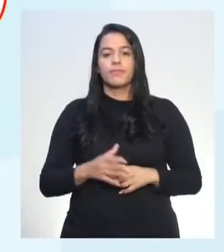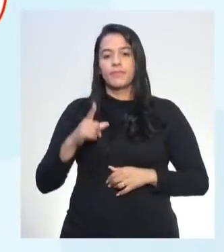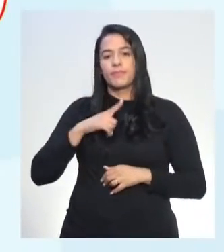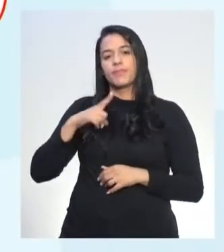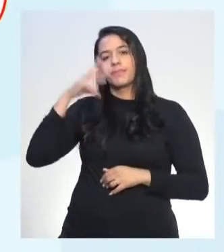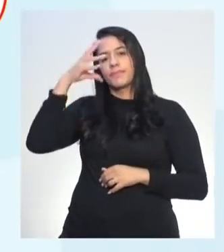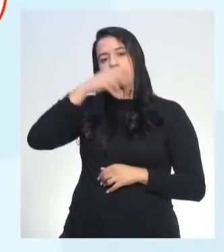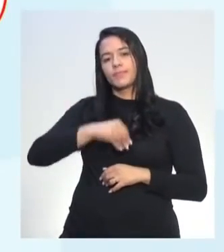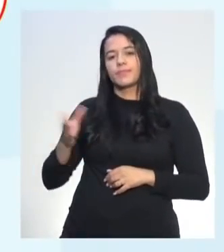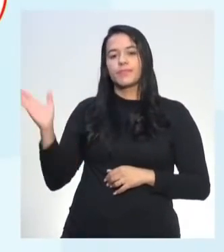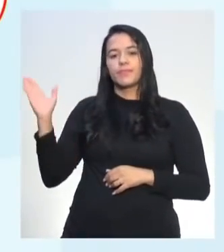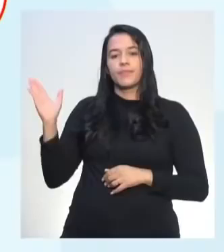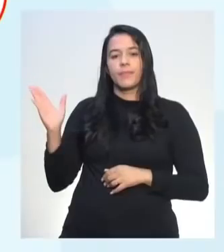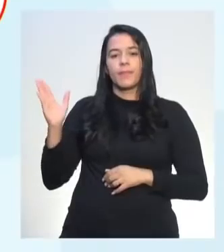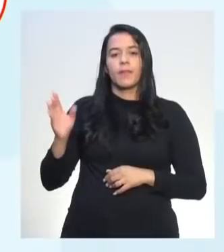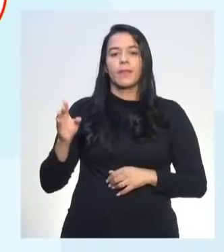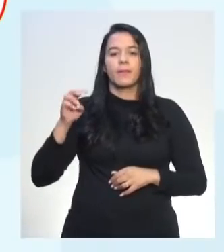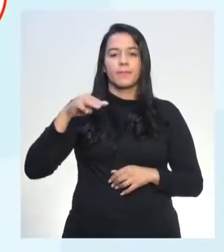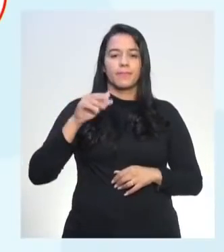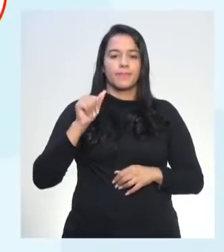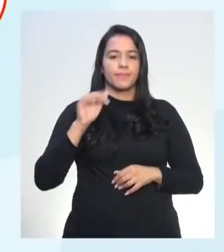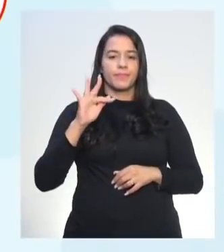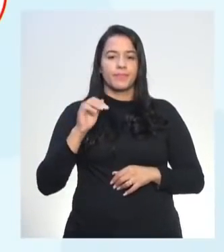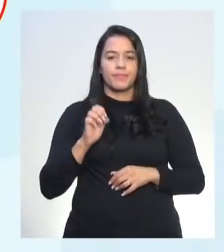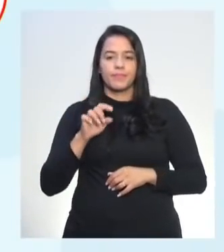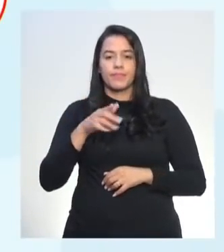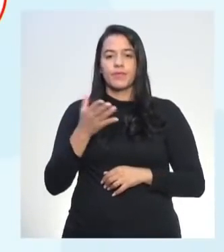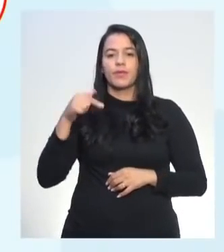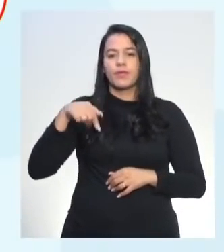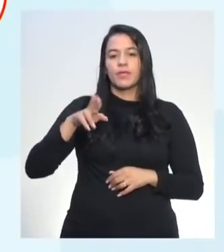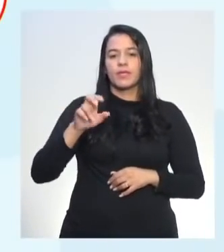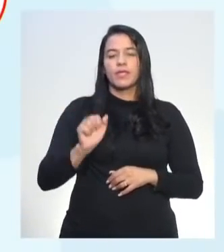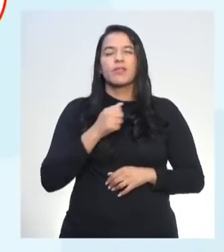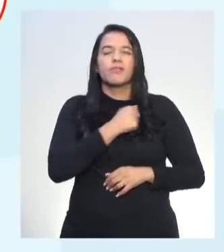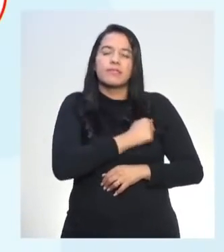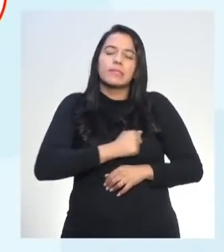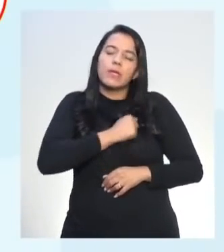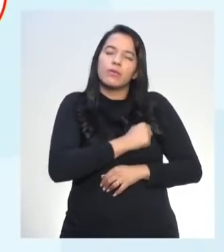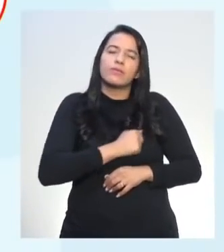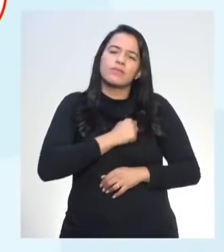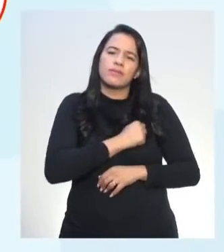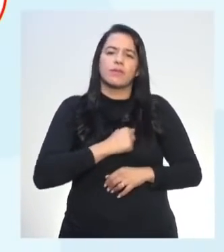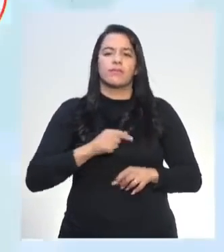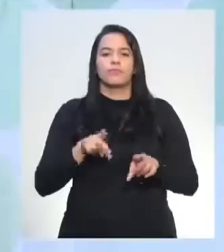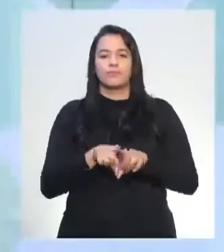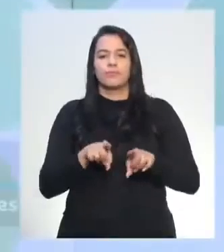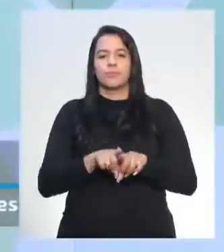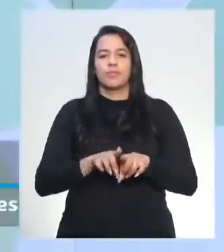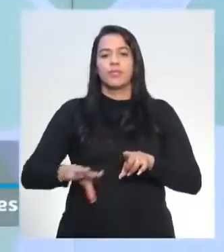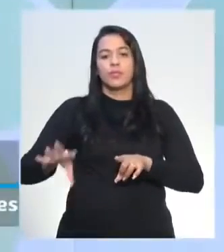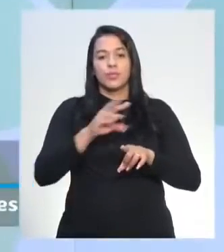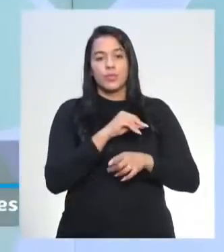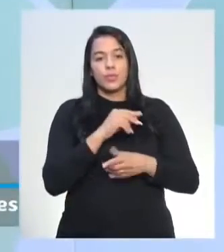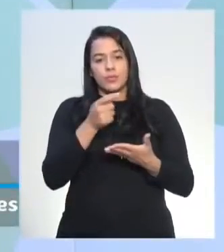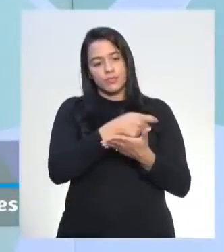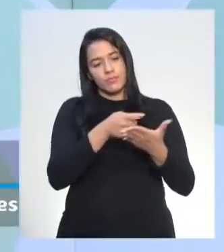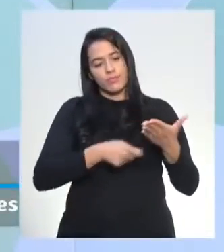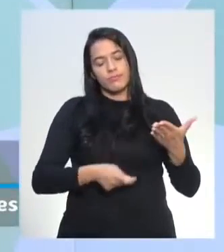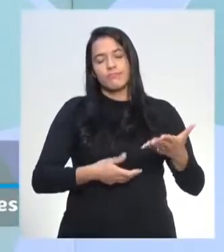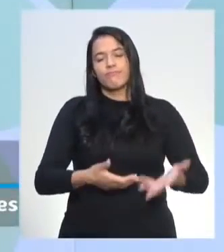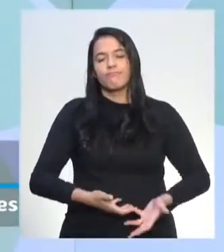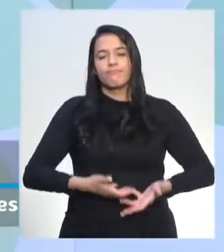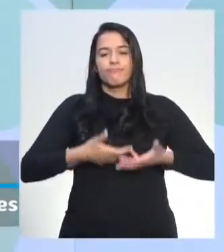para vocês, mostrando a Mafalda. Quino, você faz muita falta, e faz mesmo. Todas essas pessoas que enriquecem o nosso